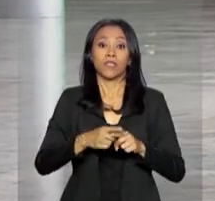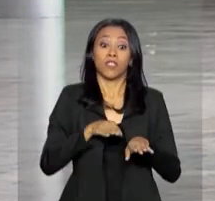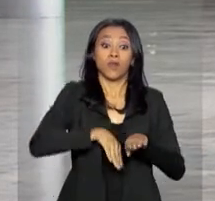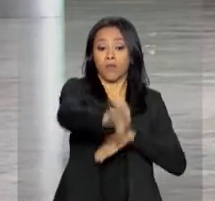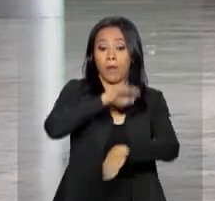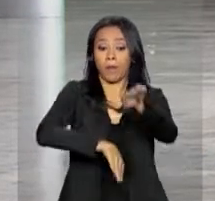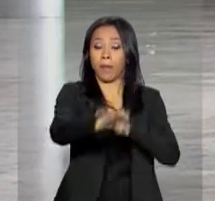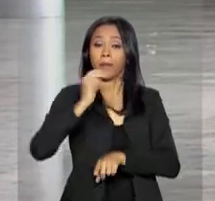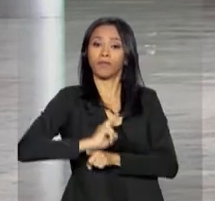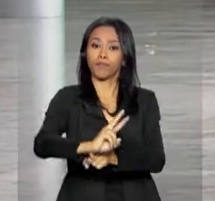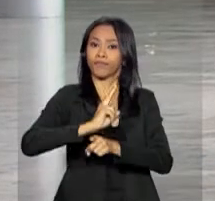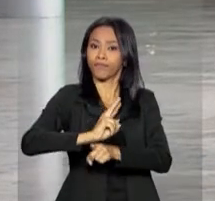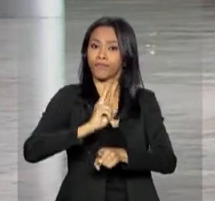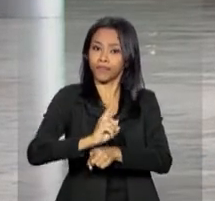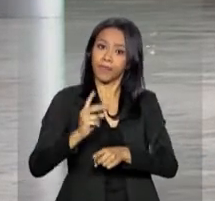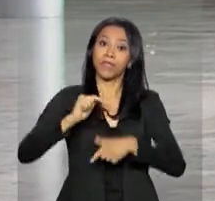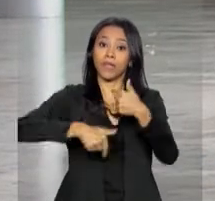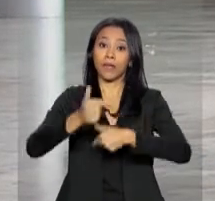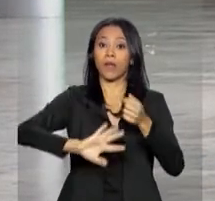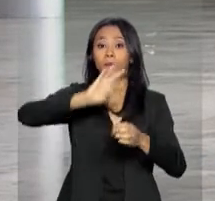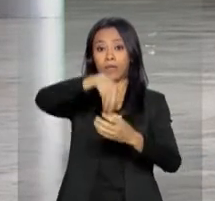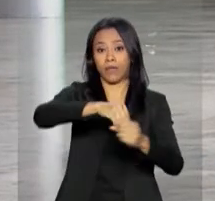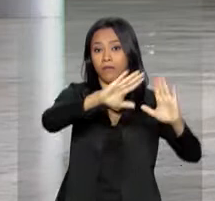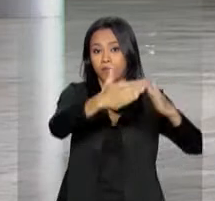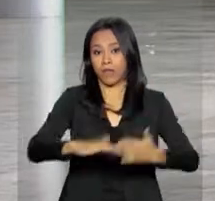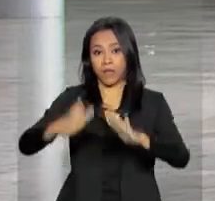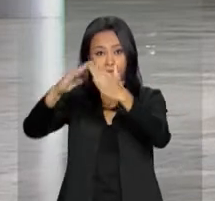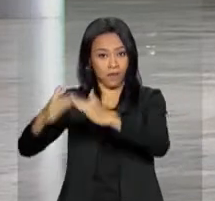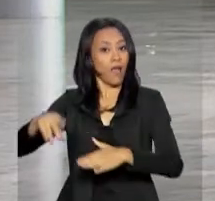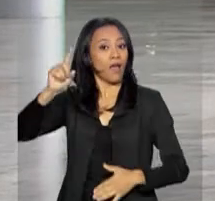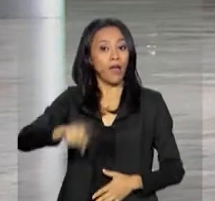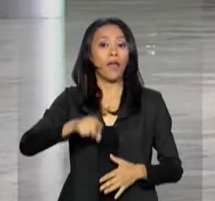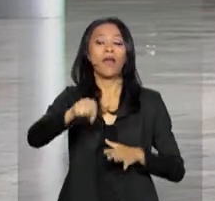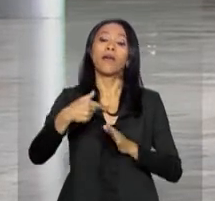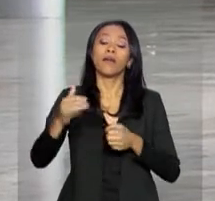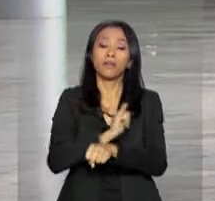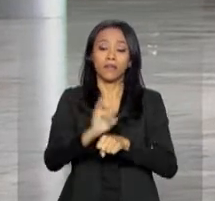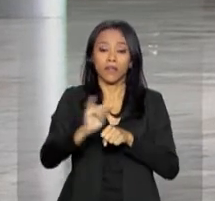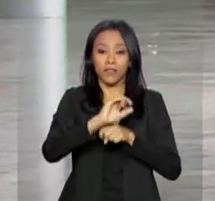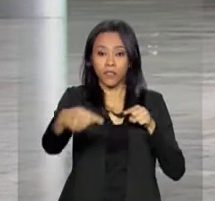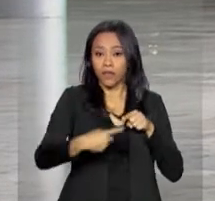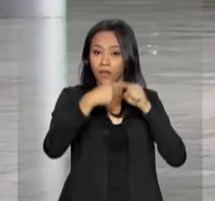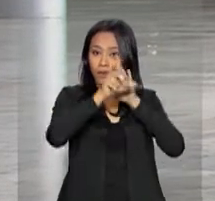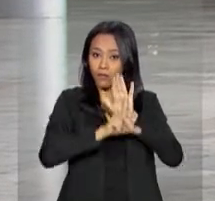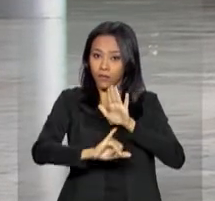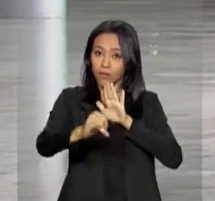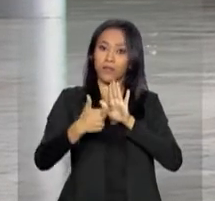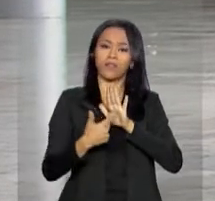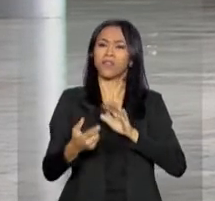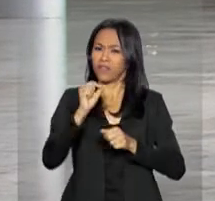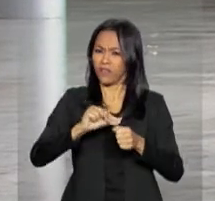a estabilização das favelas. As operações fazem parte da garantia de lei e ordem, medida que vem sendo executada no Rio de Janeiro desde o